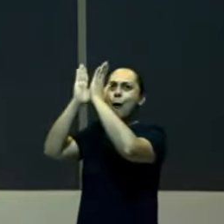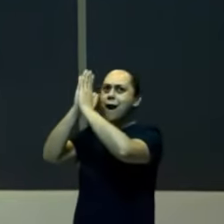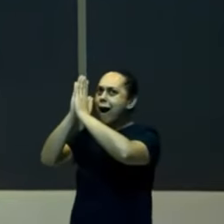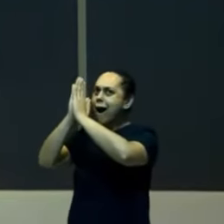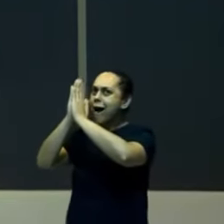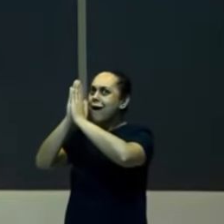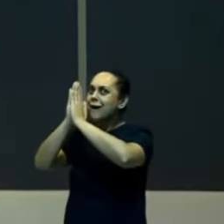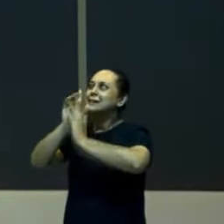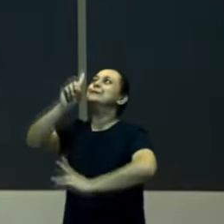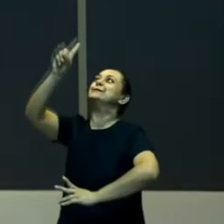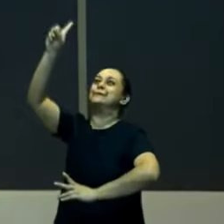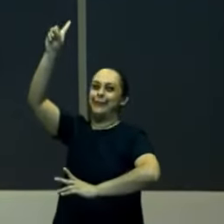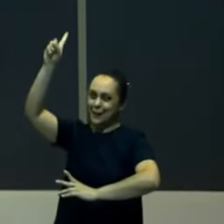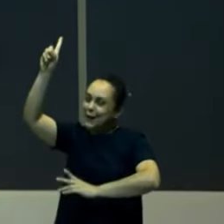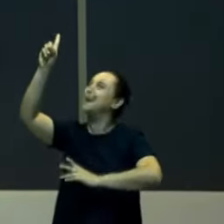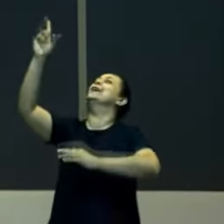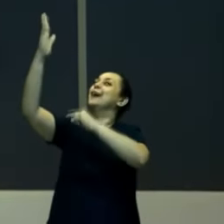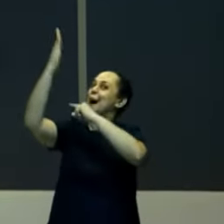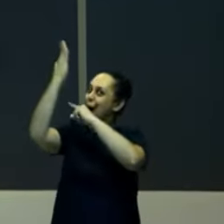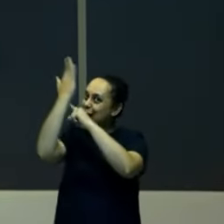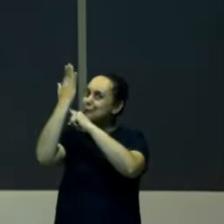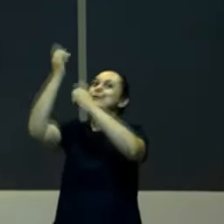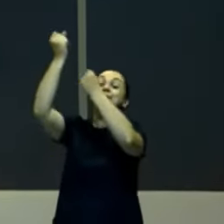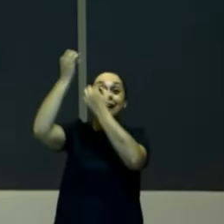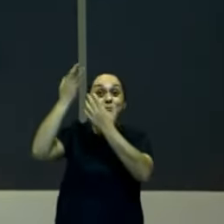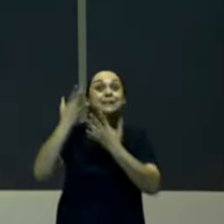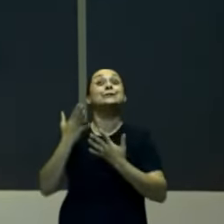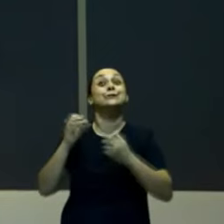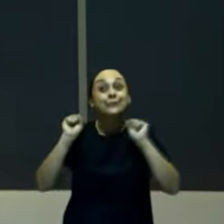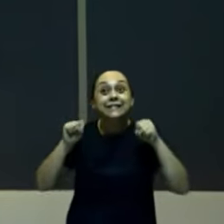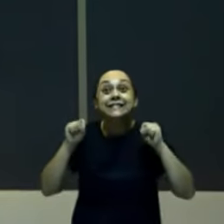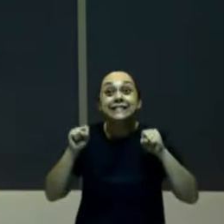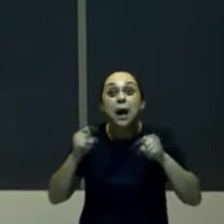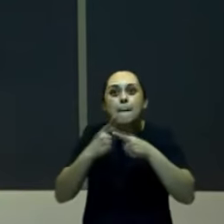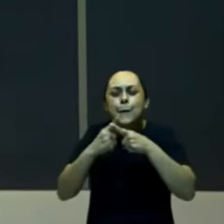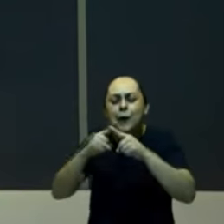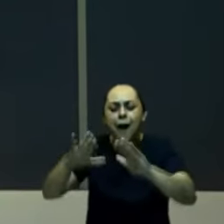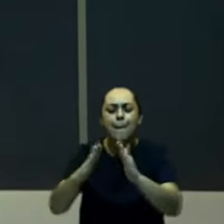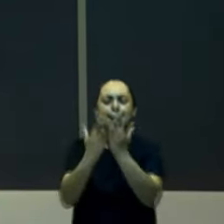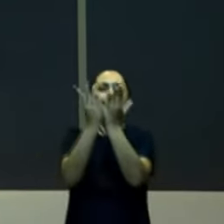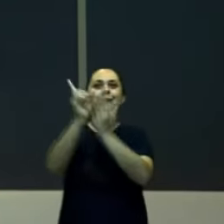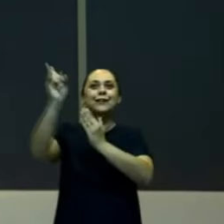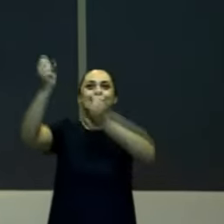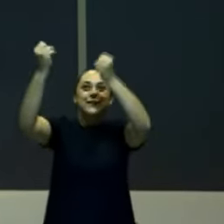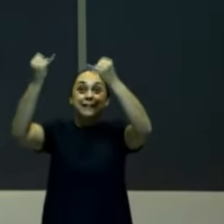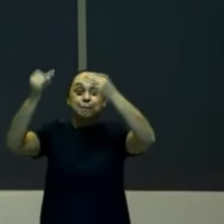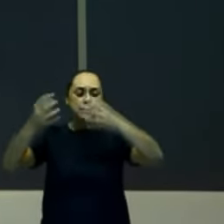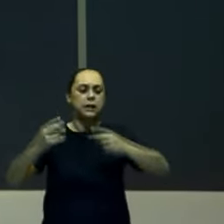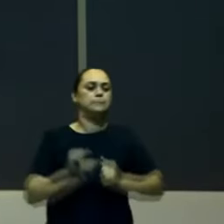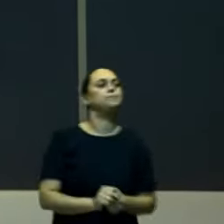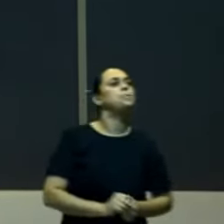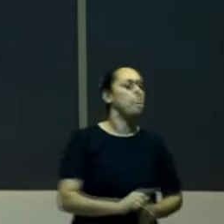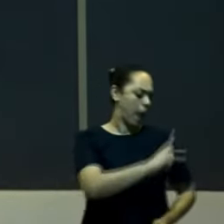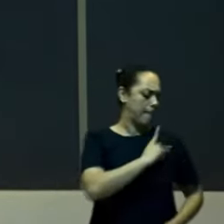houve um tremor naquela cela, naquela prisão. Tremor esse tão grande que as